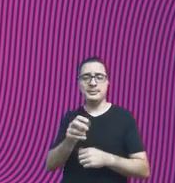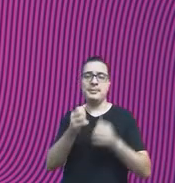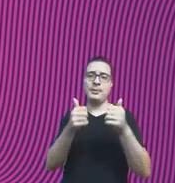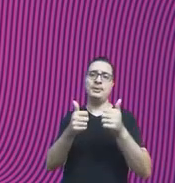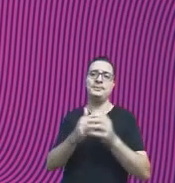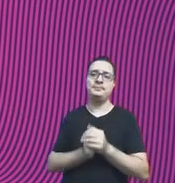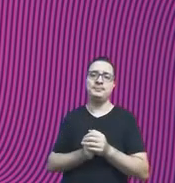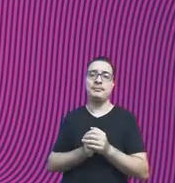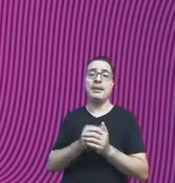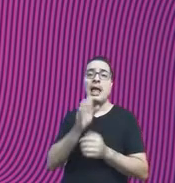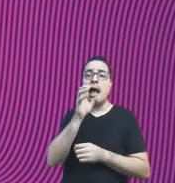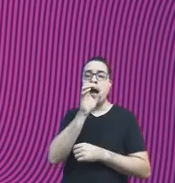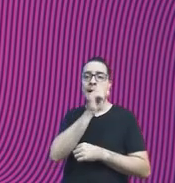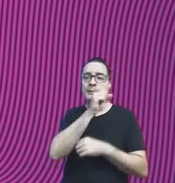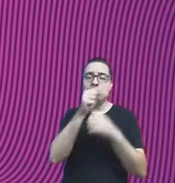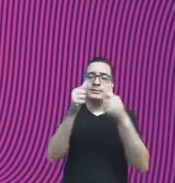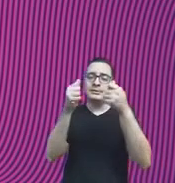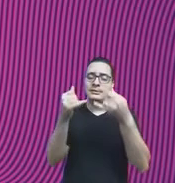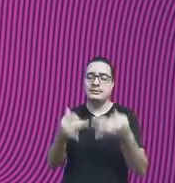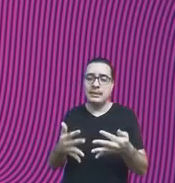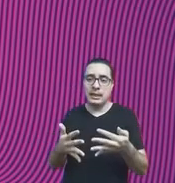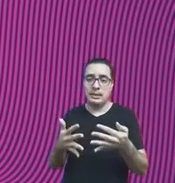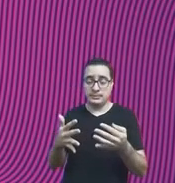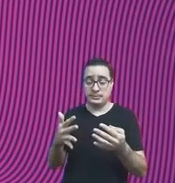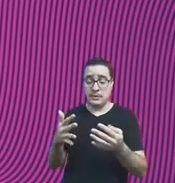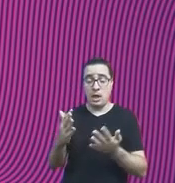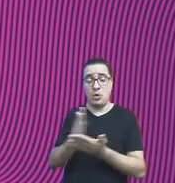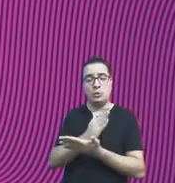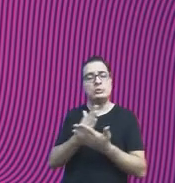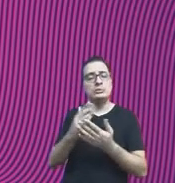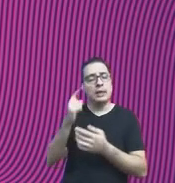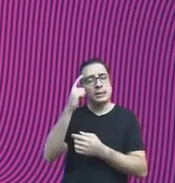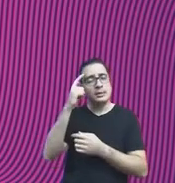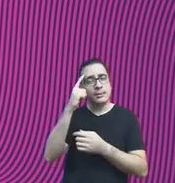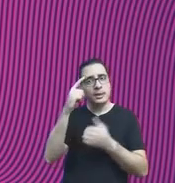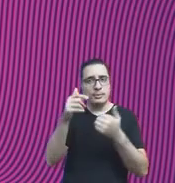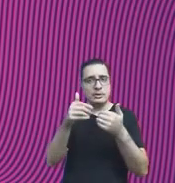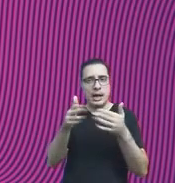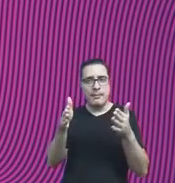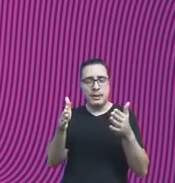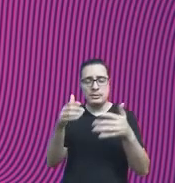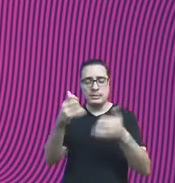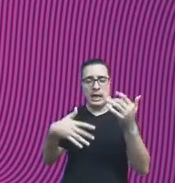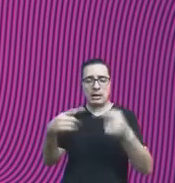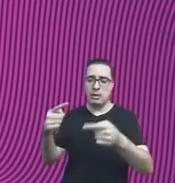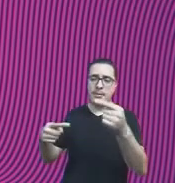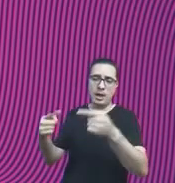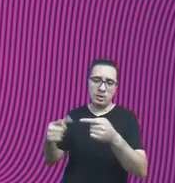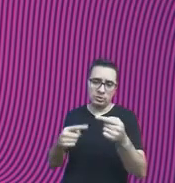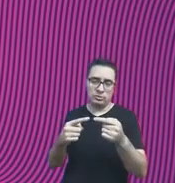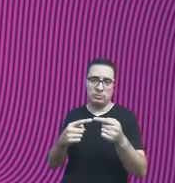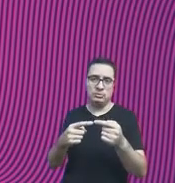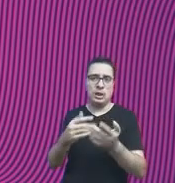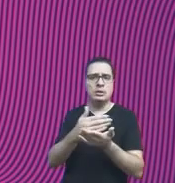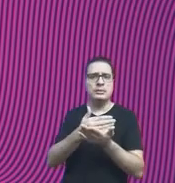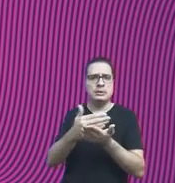Rapidinho, dividir alguns pensamentos, depois abrir e ouvir o Brito também, a gente fazer um debate. Conrado, acho que você introduziu muito bem o